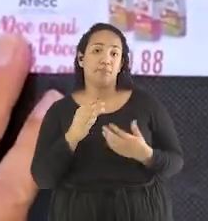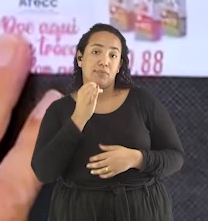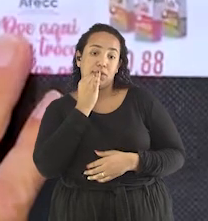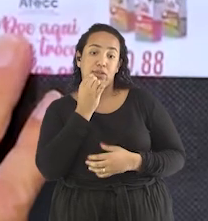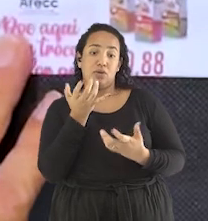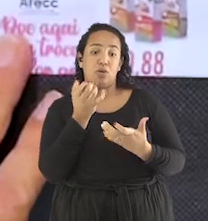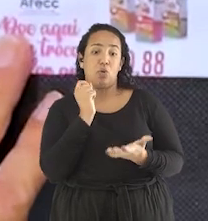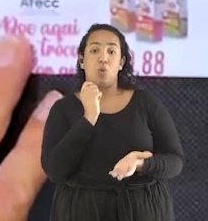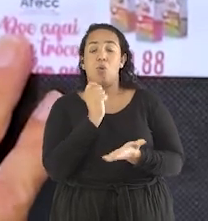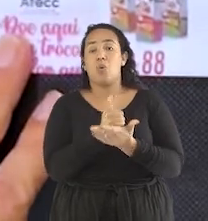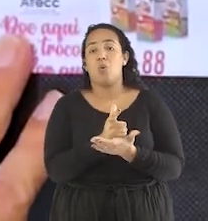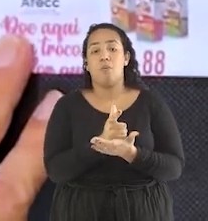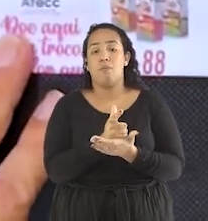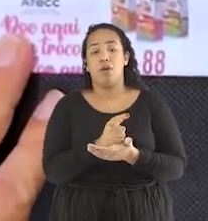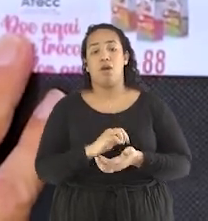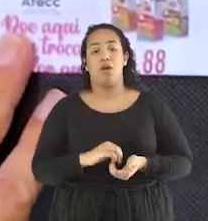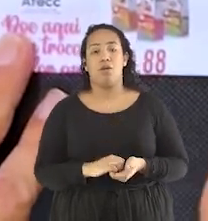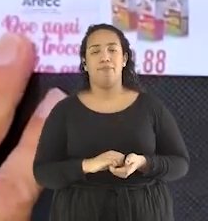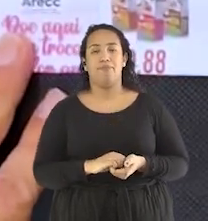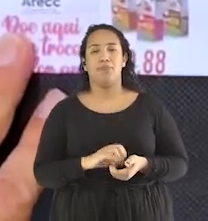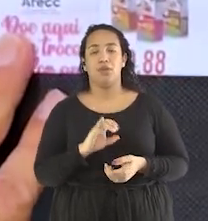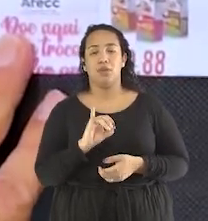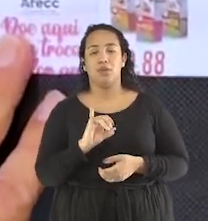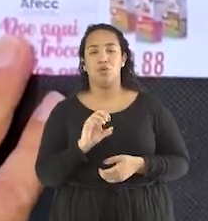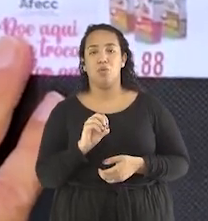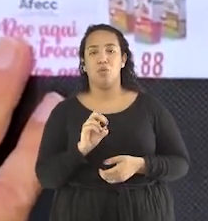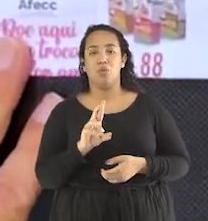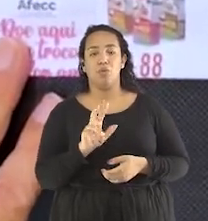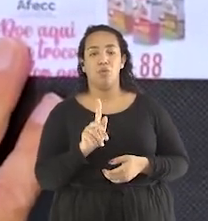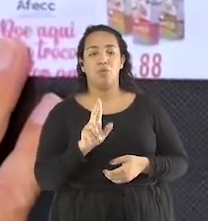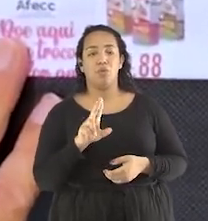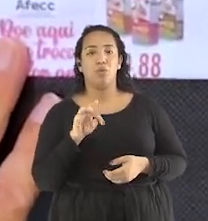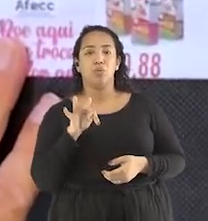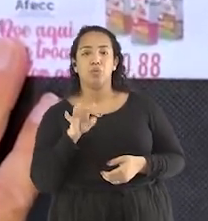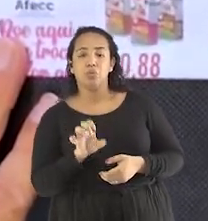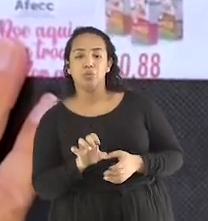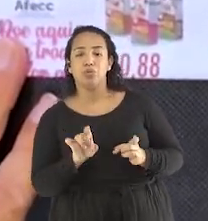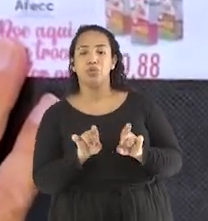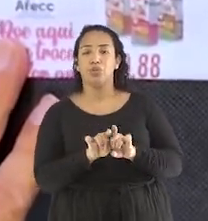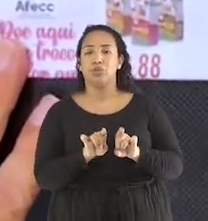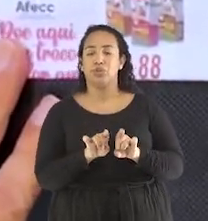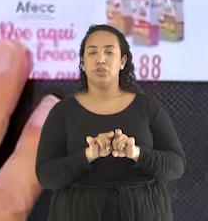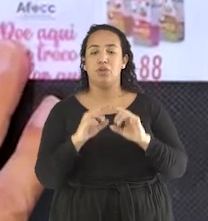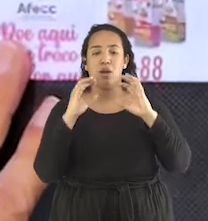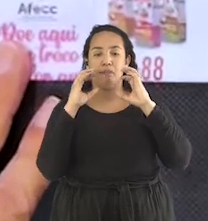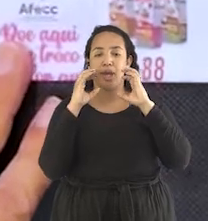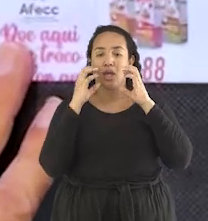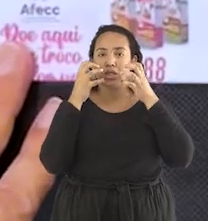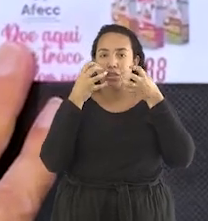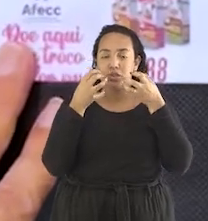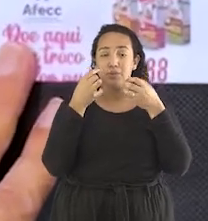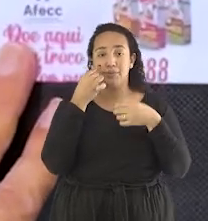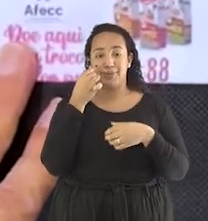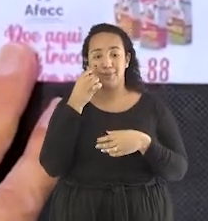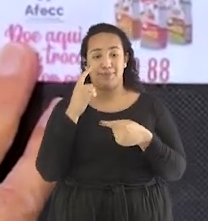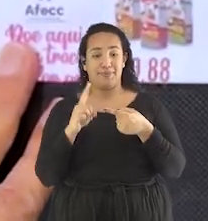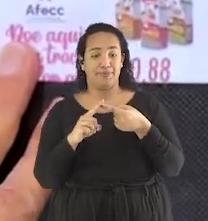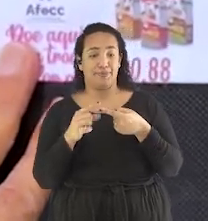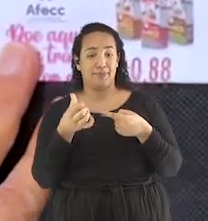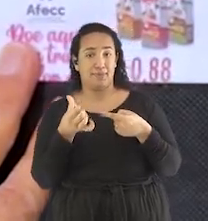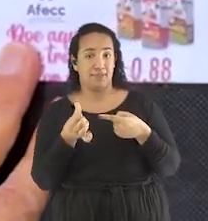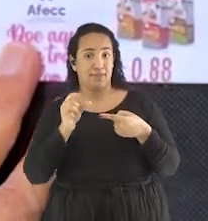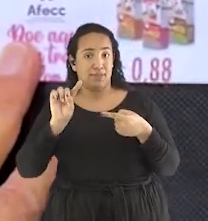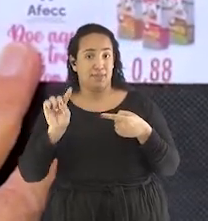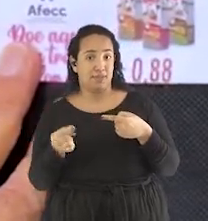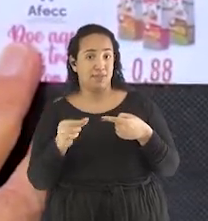queira comprar uma bandeja de iogurte e uma lata de milho. A bandeja de iogurte está